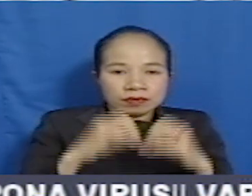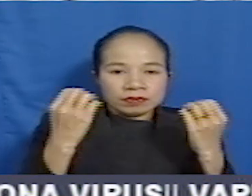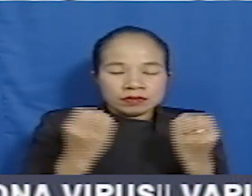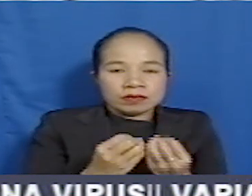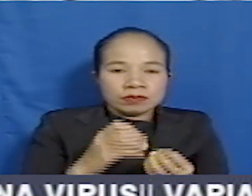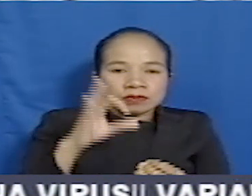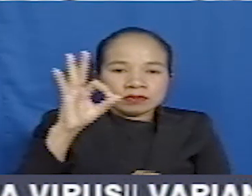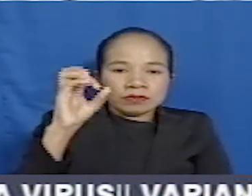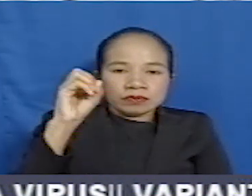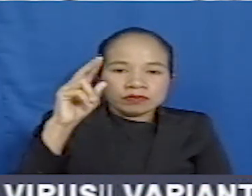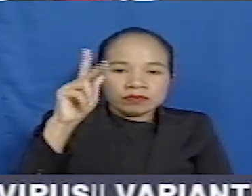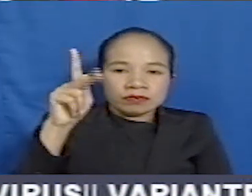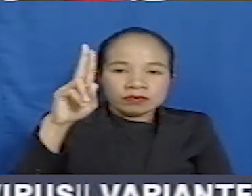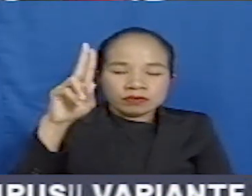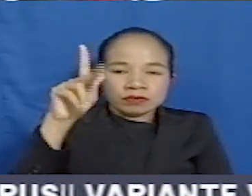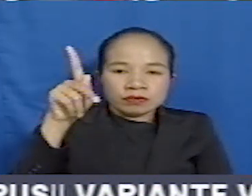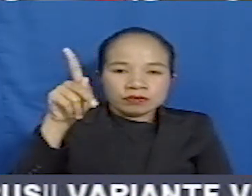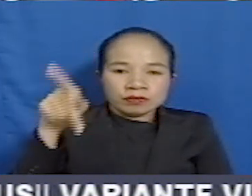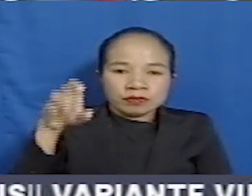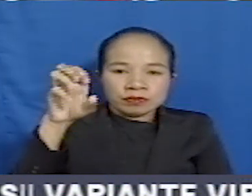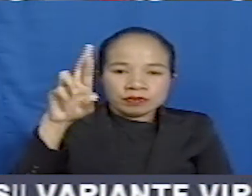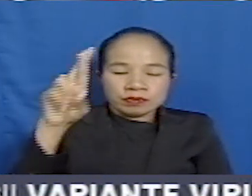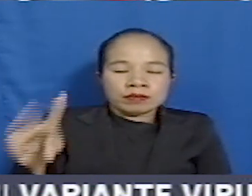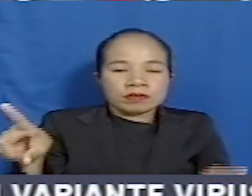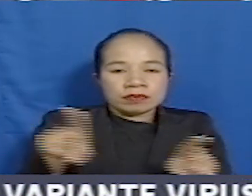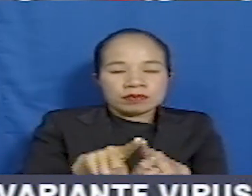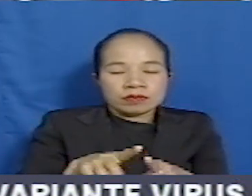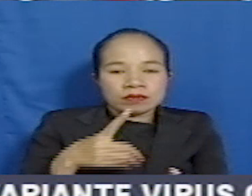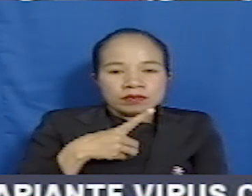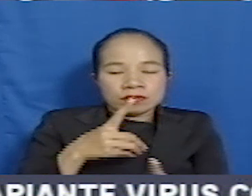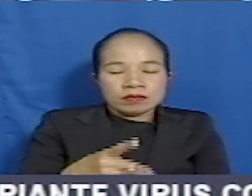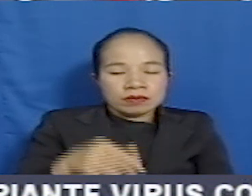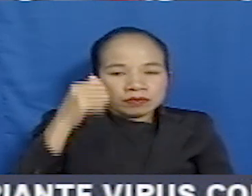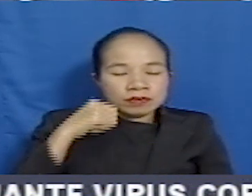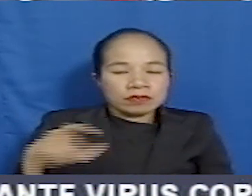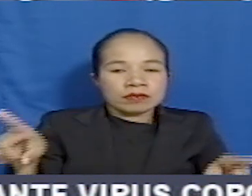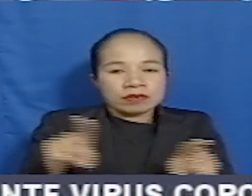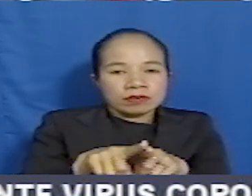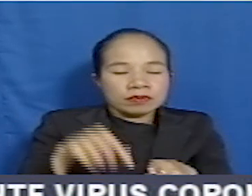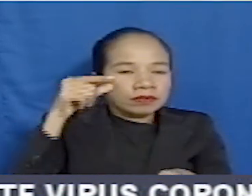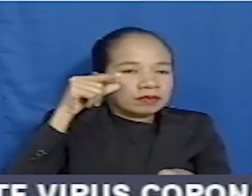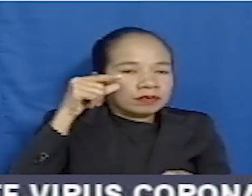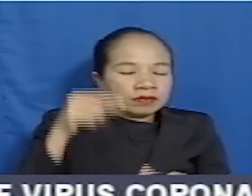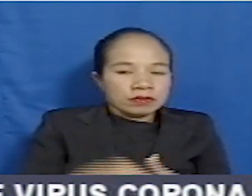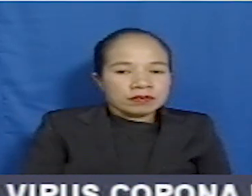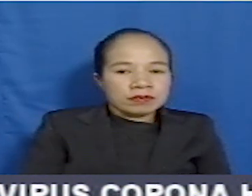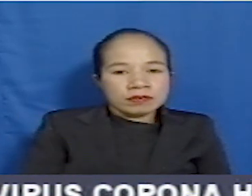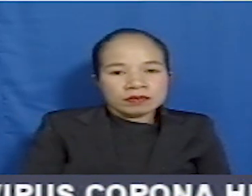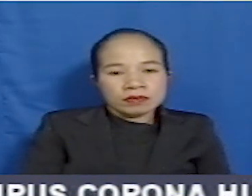Organização Foco Pers, no dar Organização de Direitos Humanos, nebe luta pelo direito feto na igualdade de gênero.